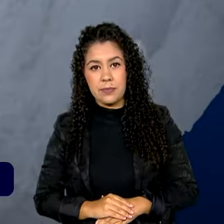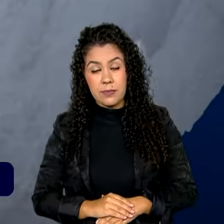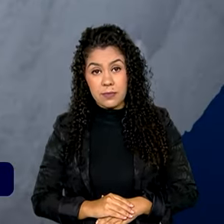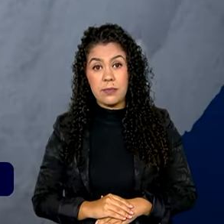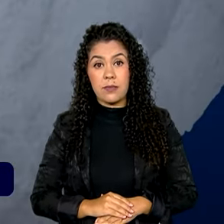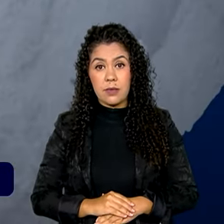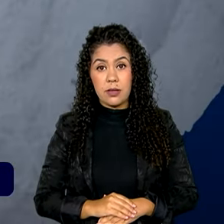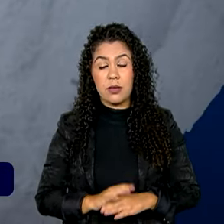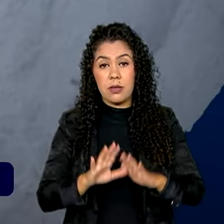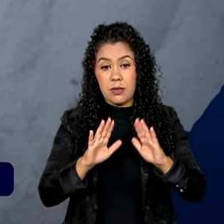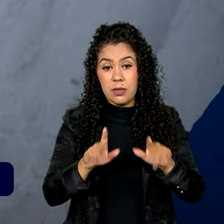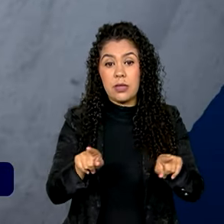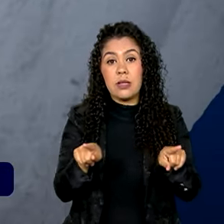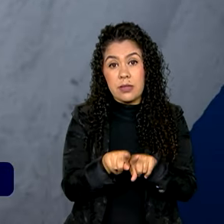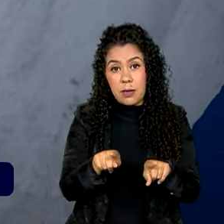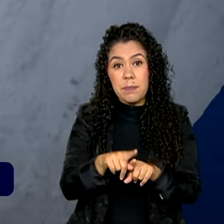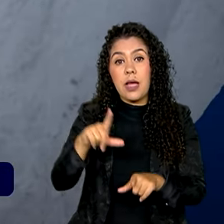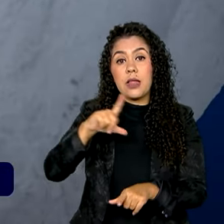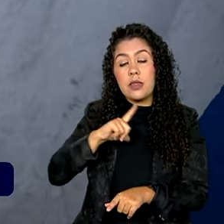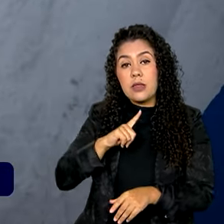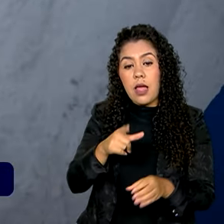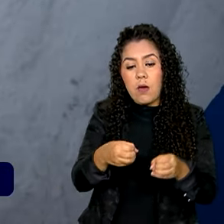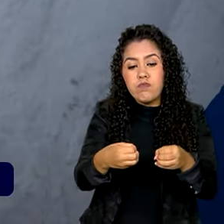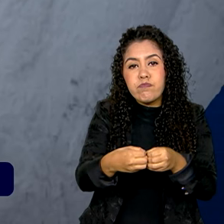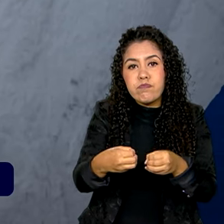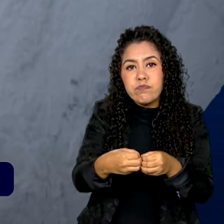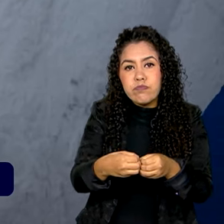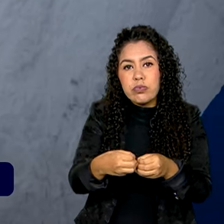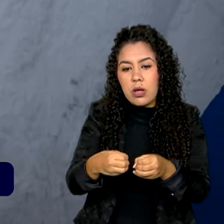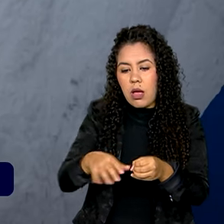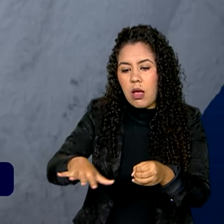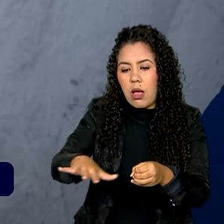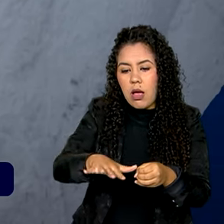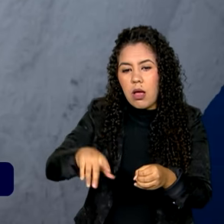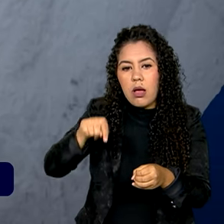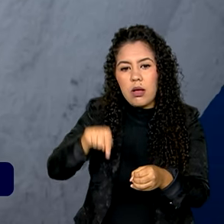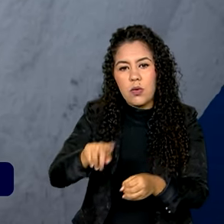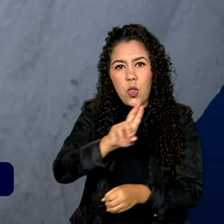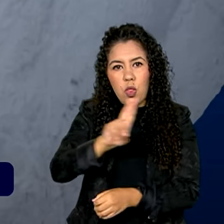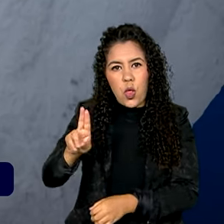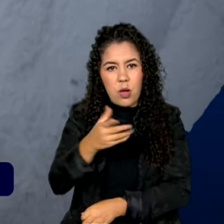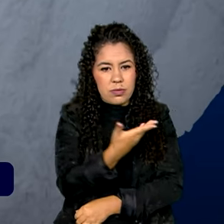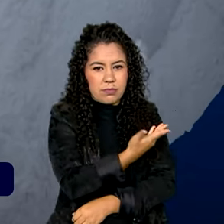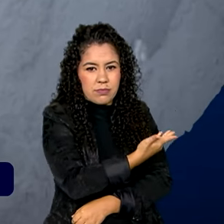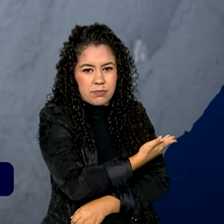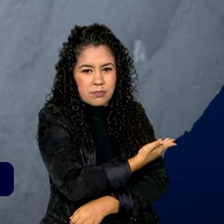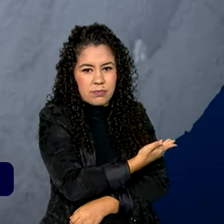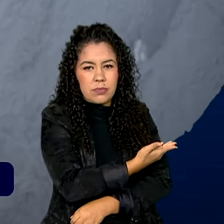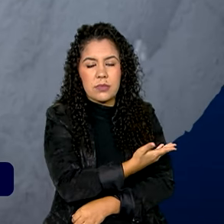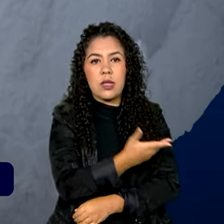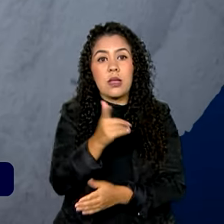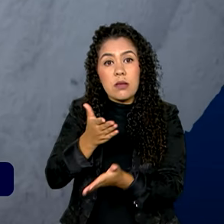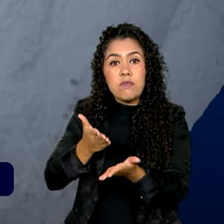Na mesma situação está a vizinha terra indígena Trincheira Bacajá, homologada em